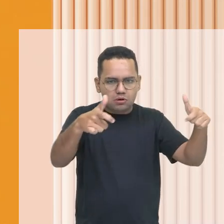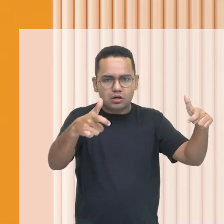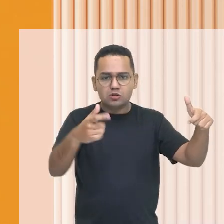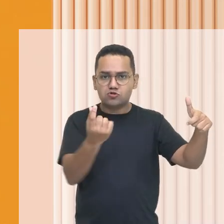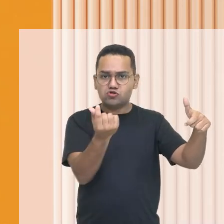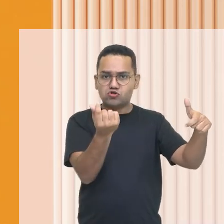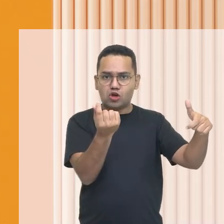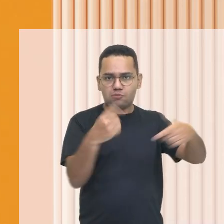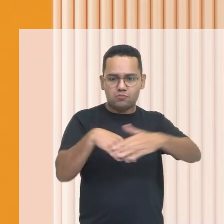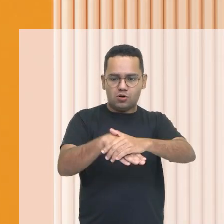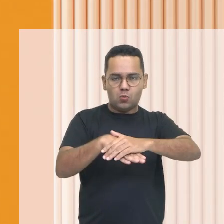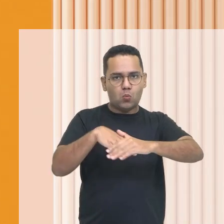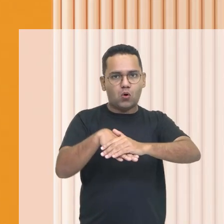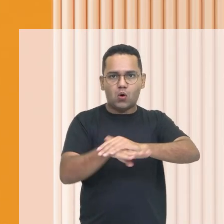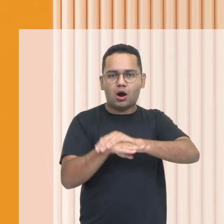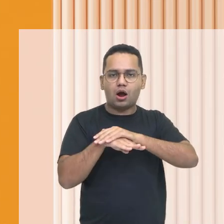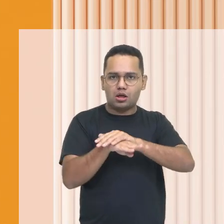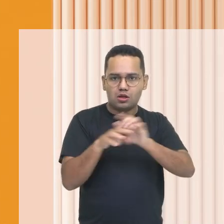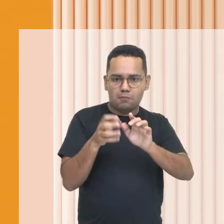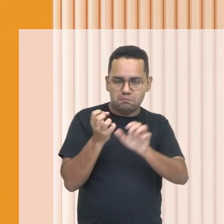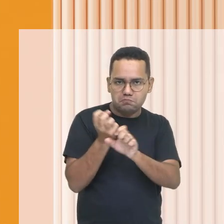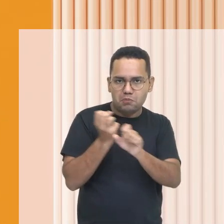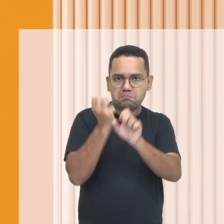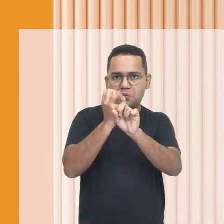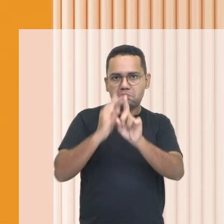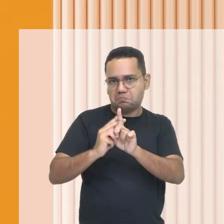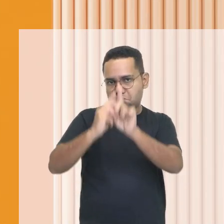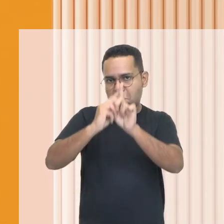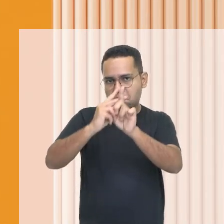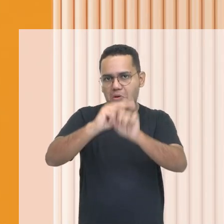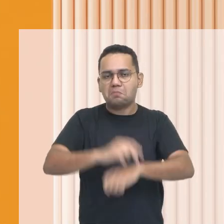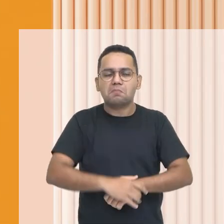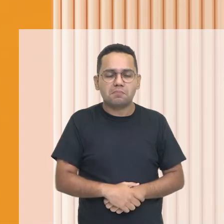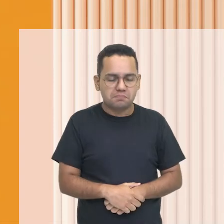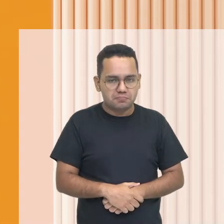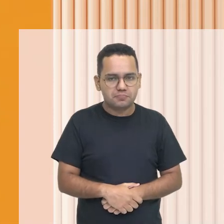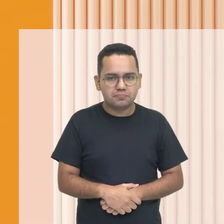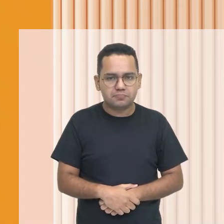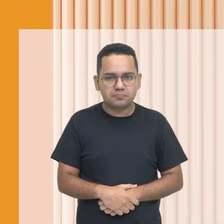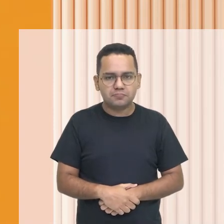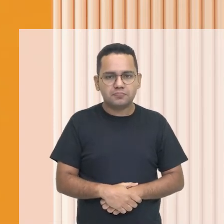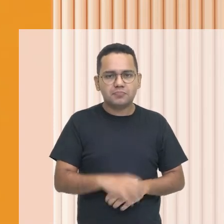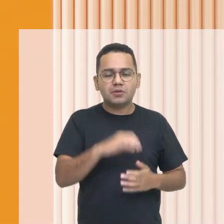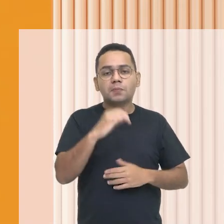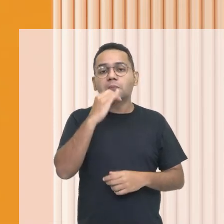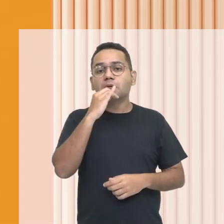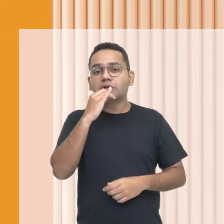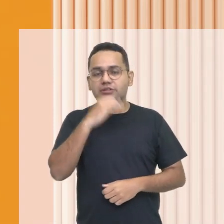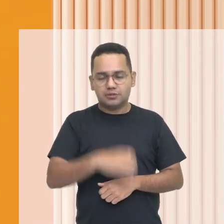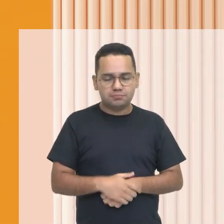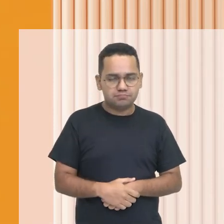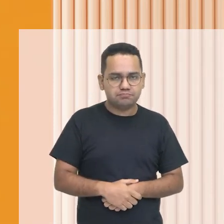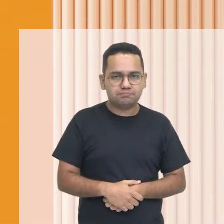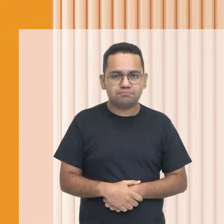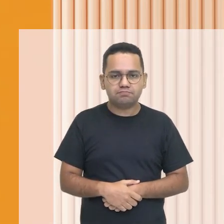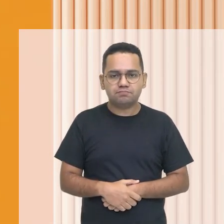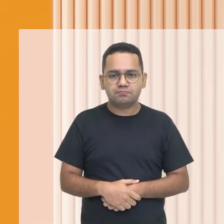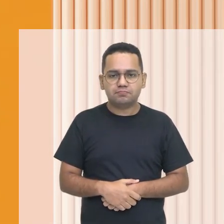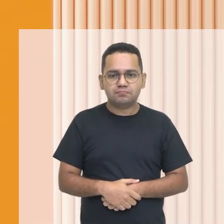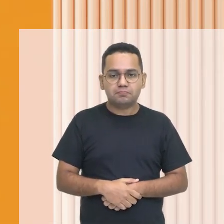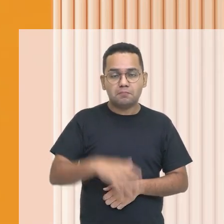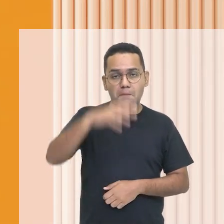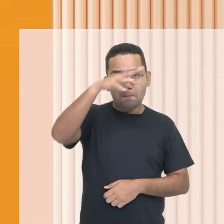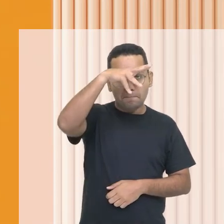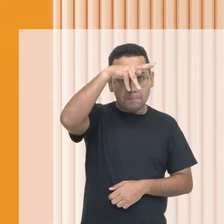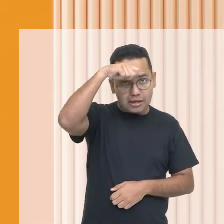acumulação de riqueza, inclusive, né, Belém e Manaus vão ser consideradas,